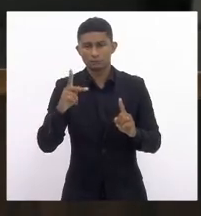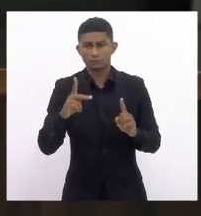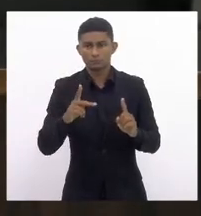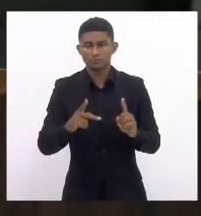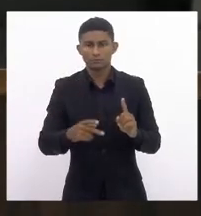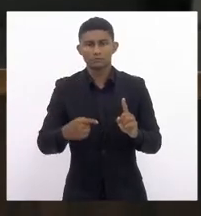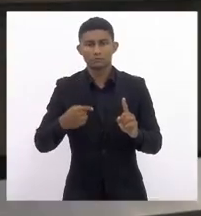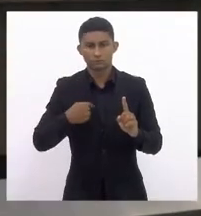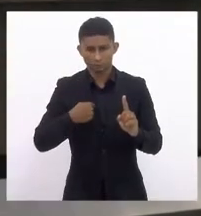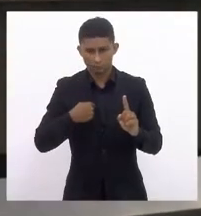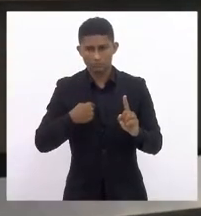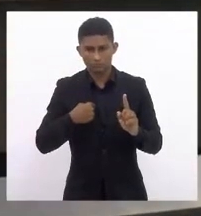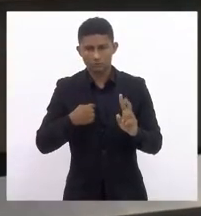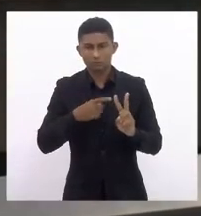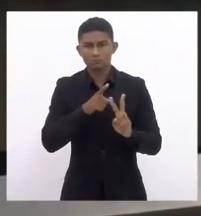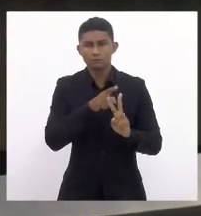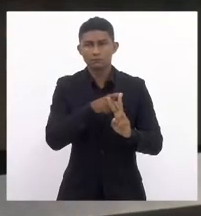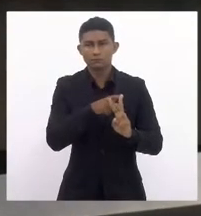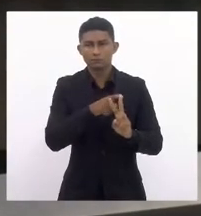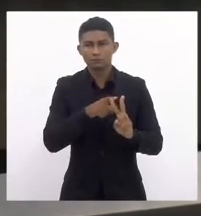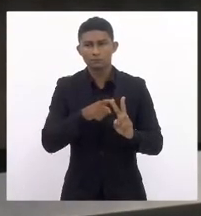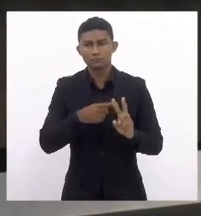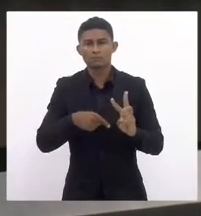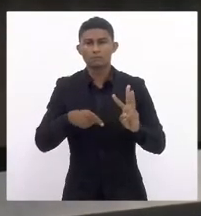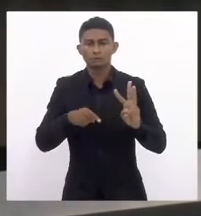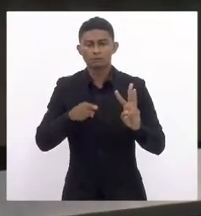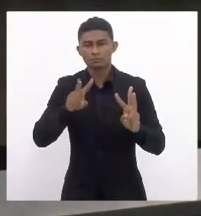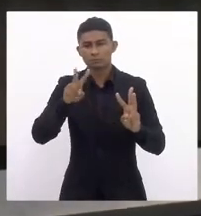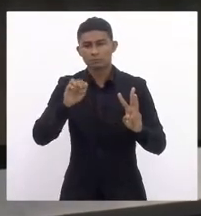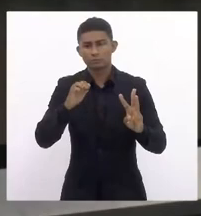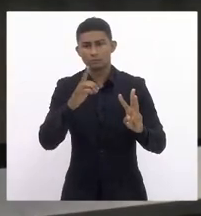Ceciliano. Eu assino, deputado, por favor. Valdec.